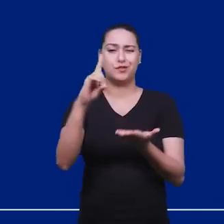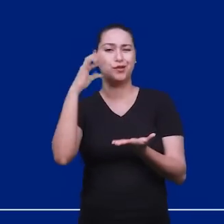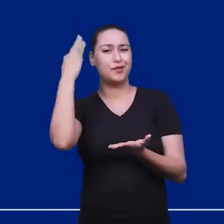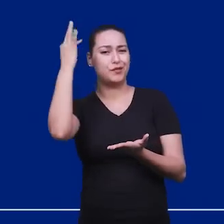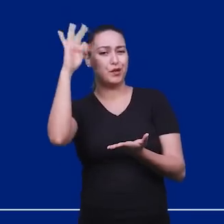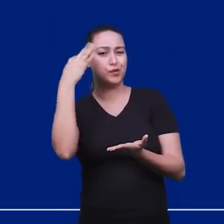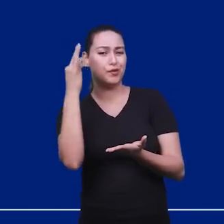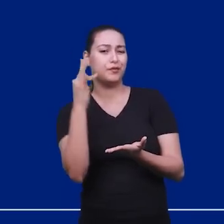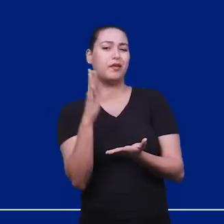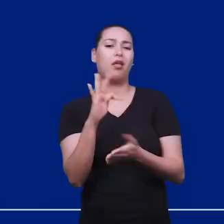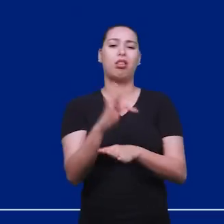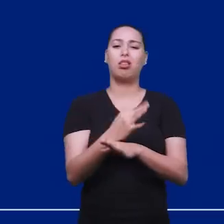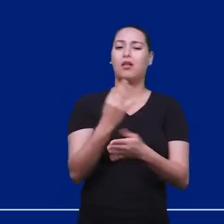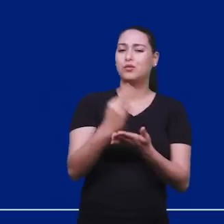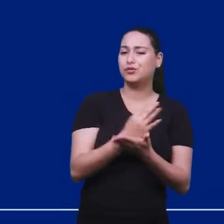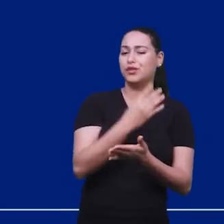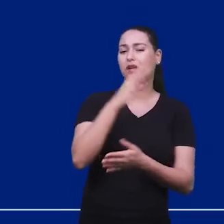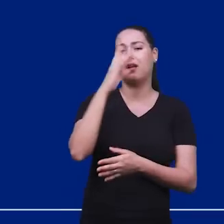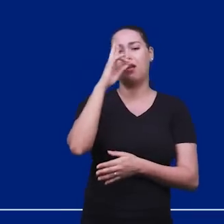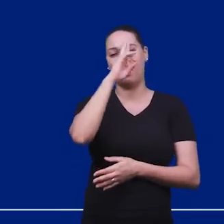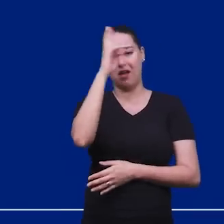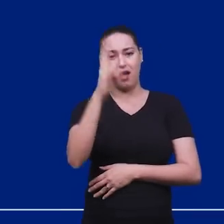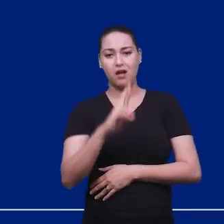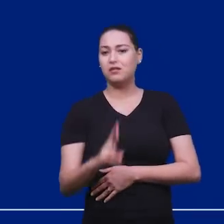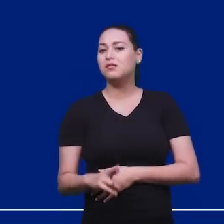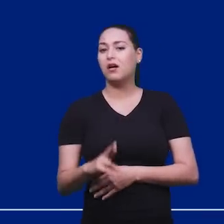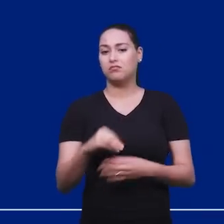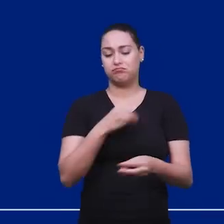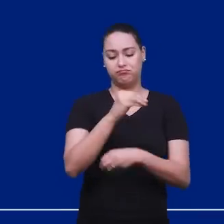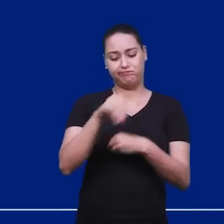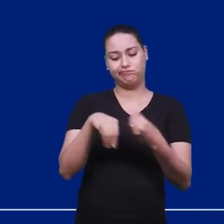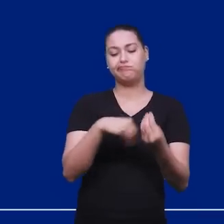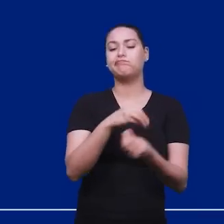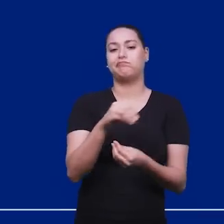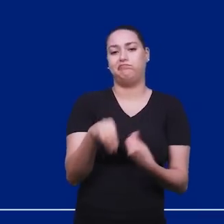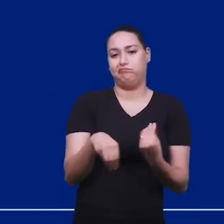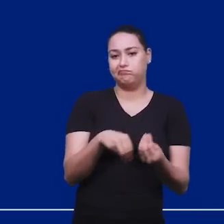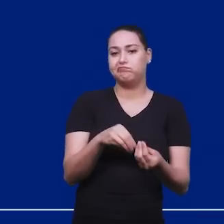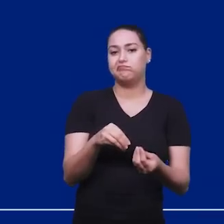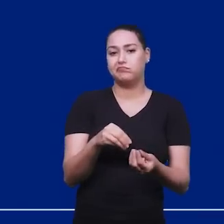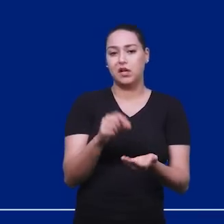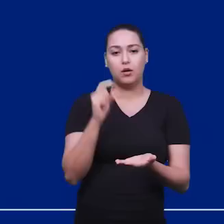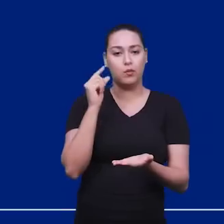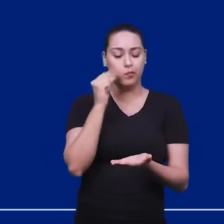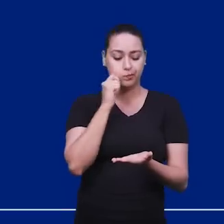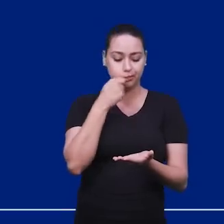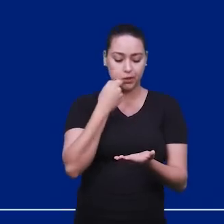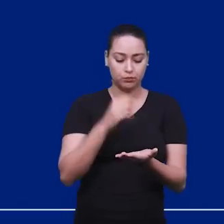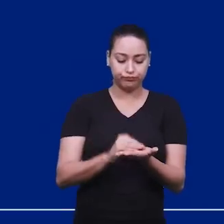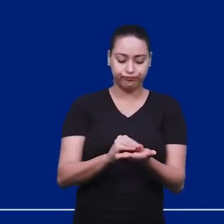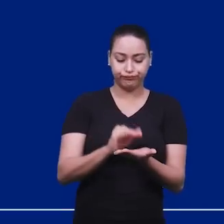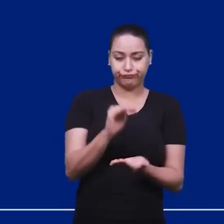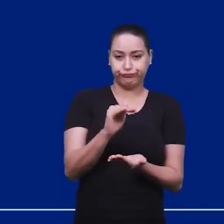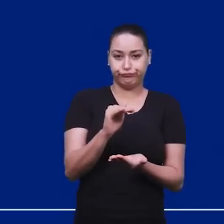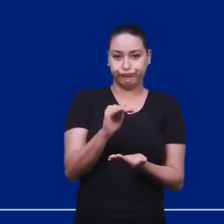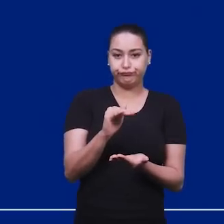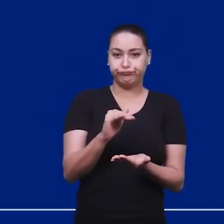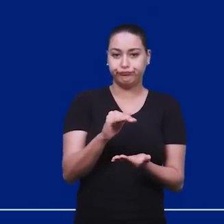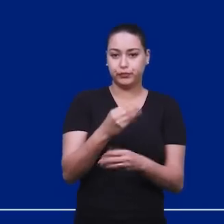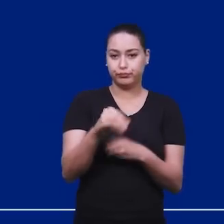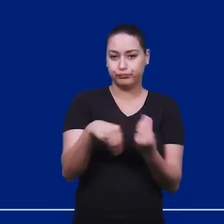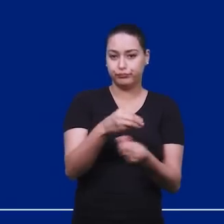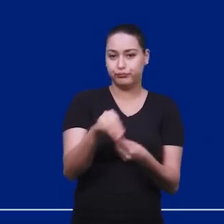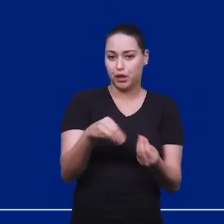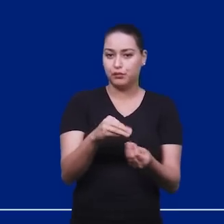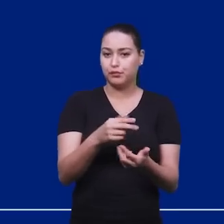a palavra com filosofia, teologia e razão. É interessante porque pão levedado é o pão misturado com fermento,